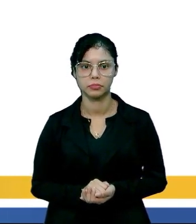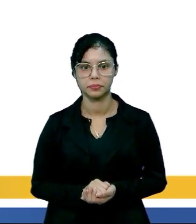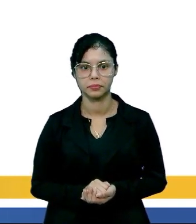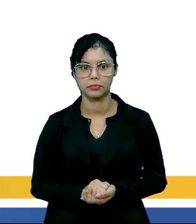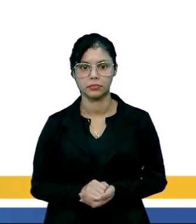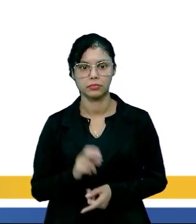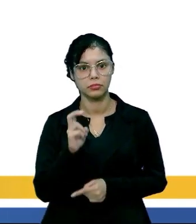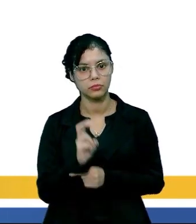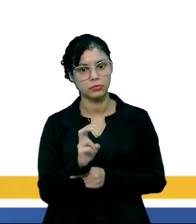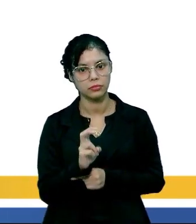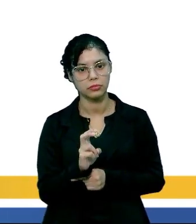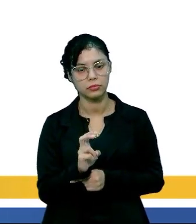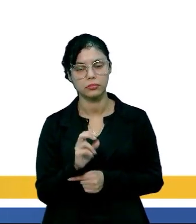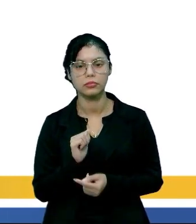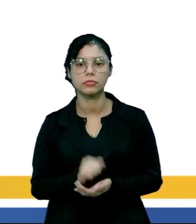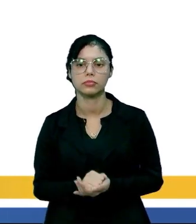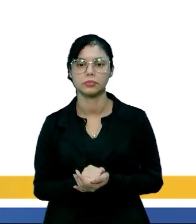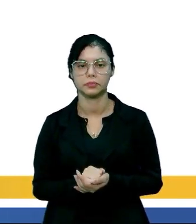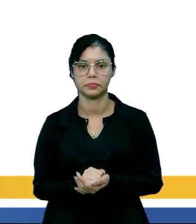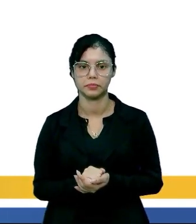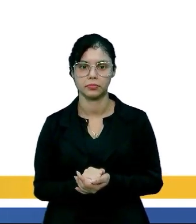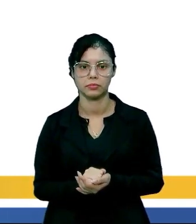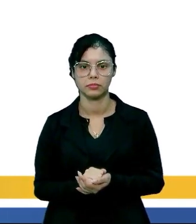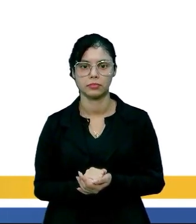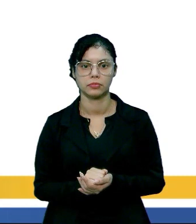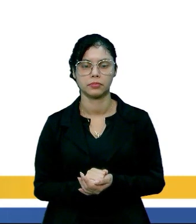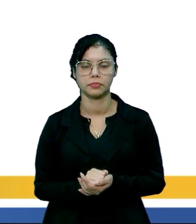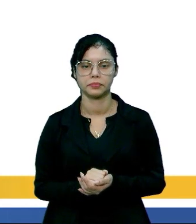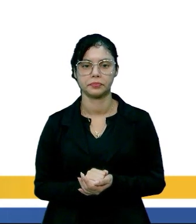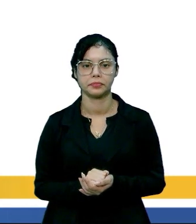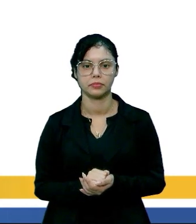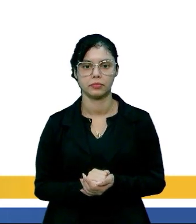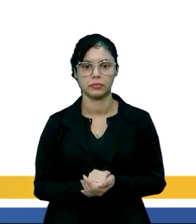Logo, os 5 pontos são